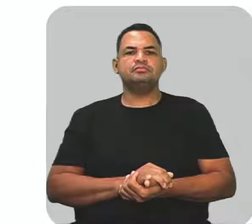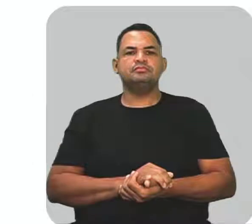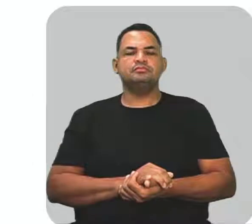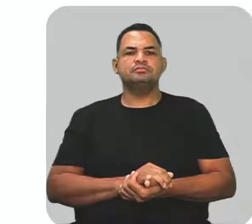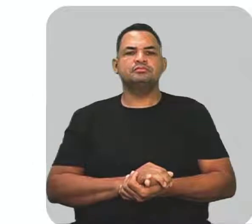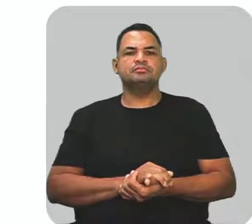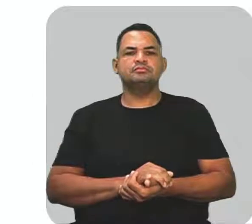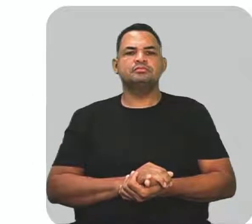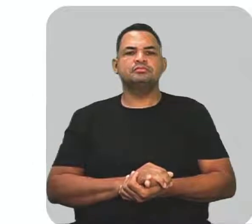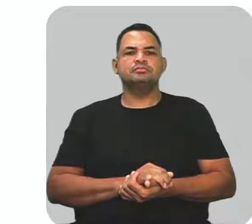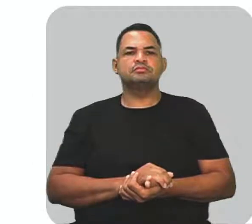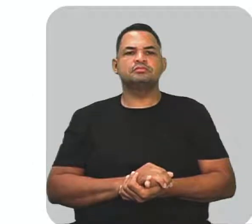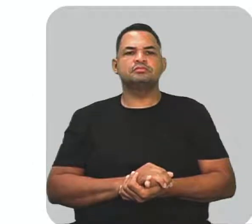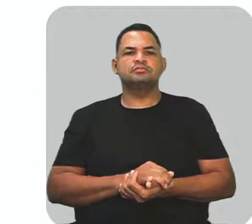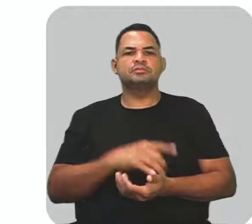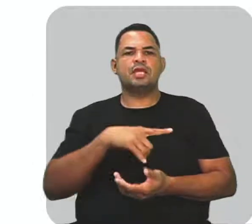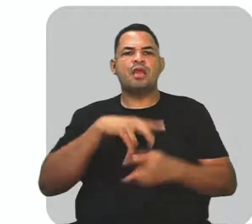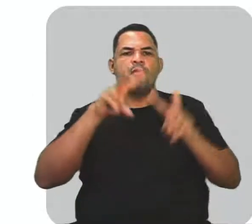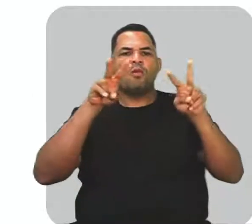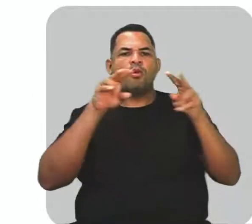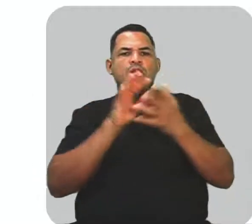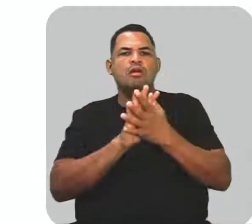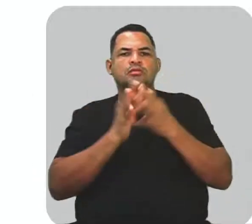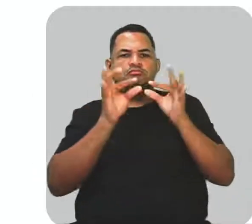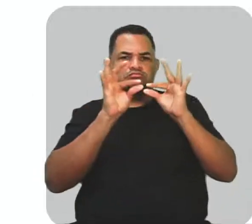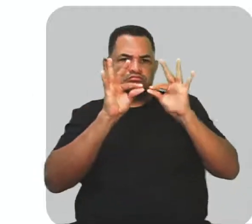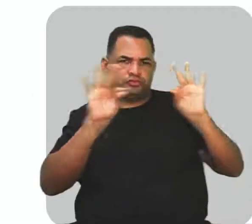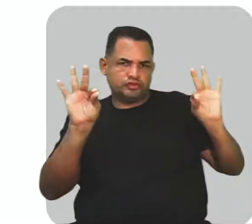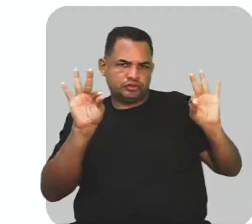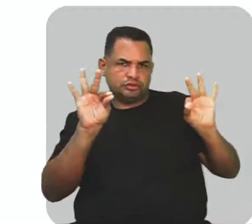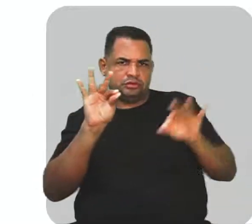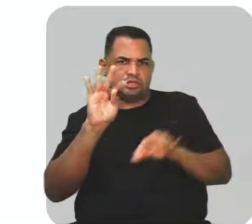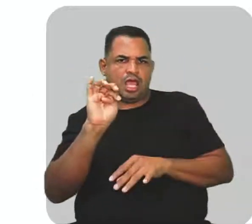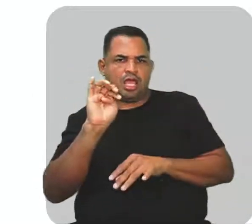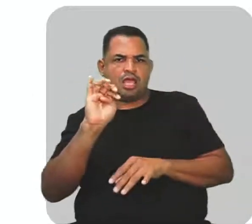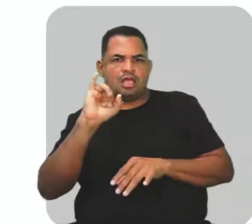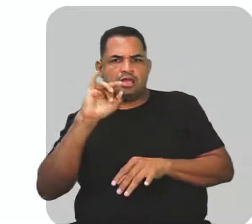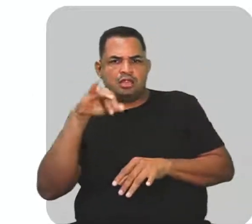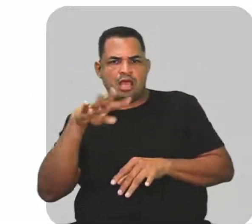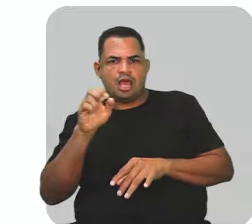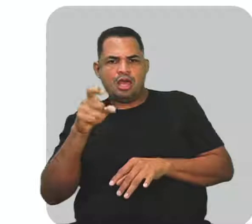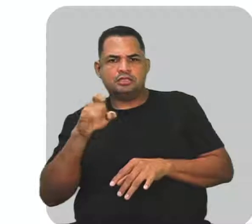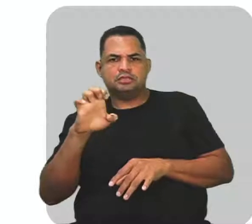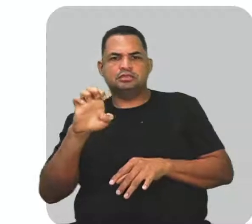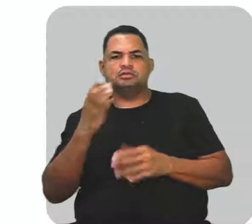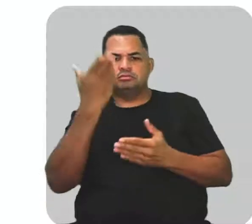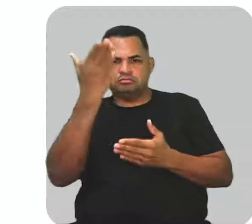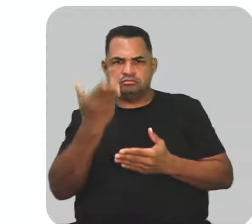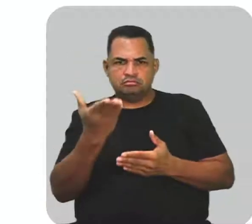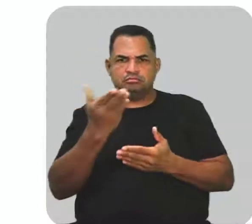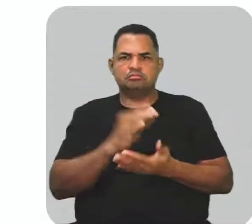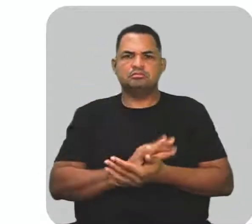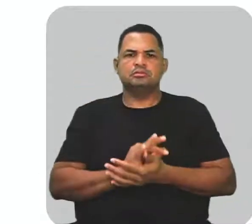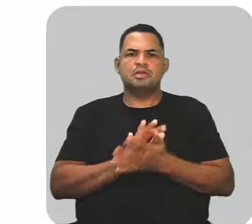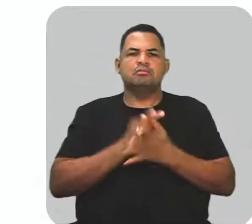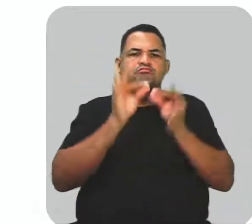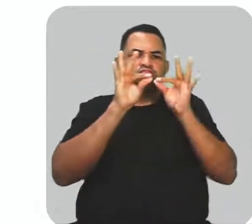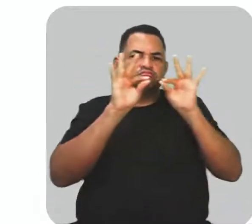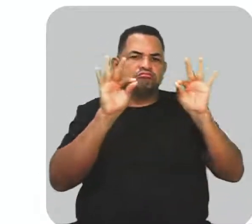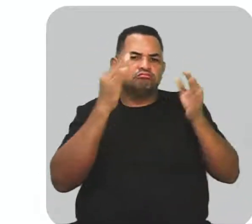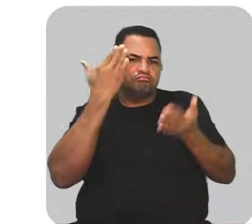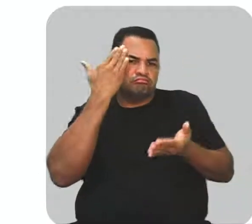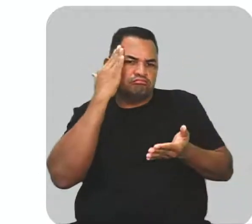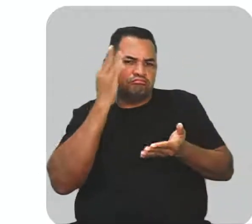nossa aula, nossa temática, sintaxe. Vamos trabalhar essa parte da gramática. Vamos aqui entender